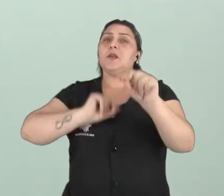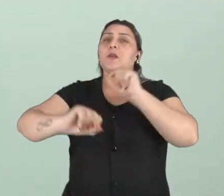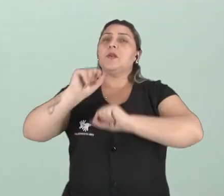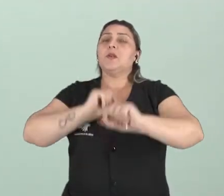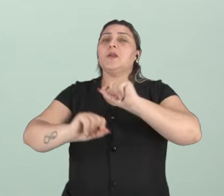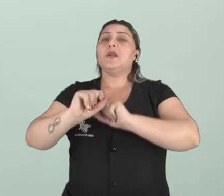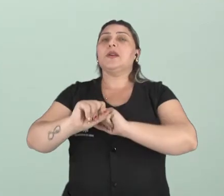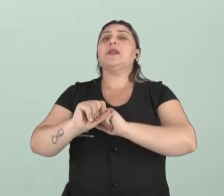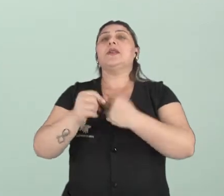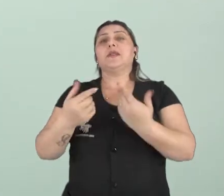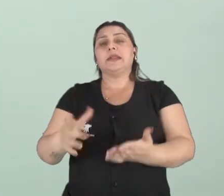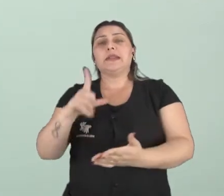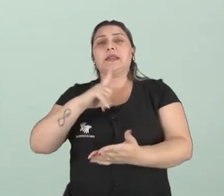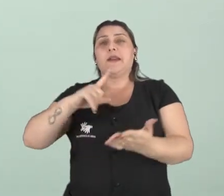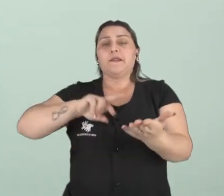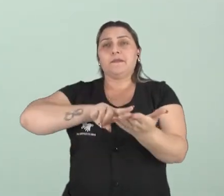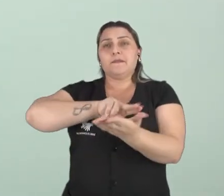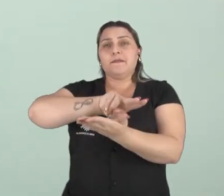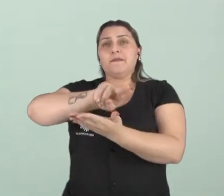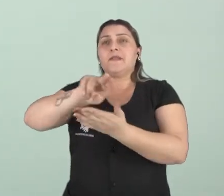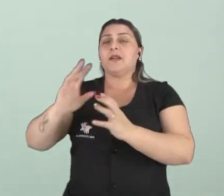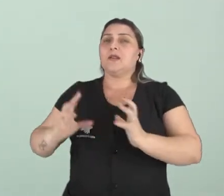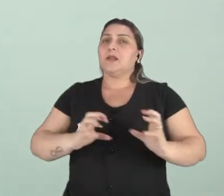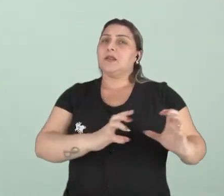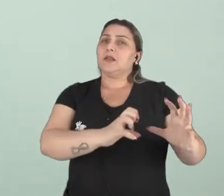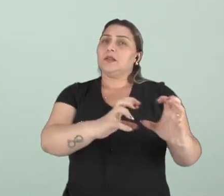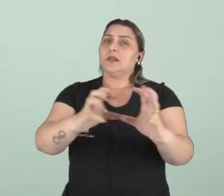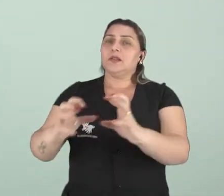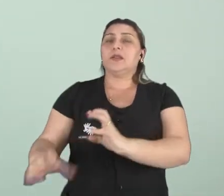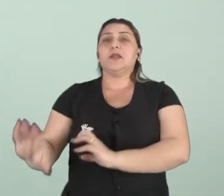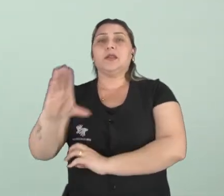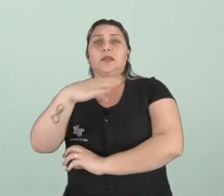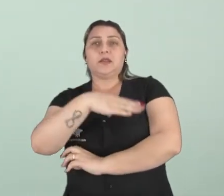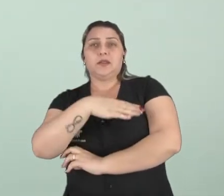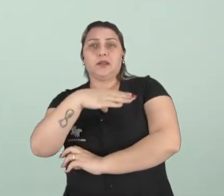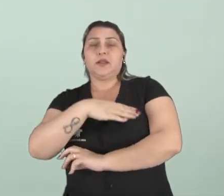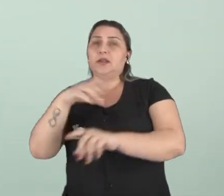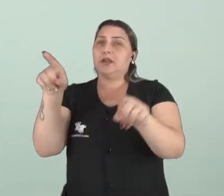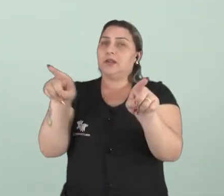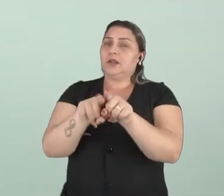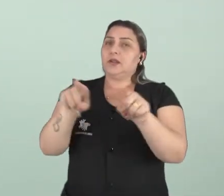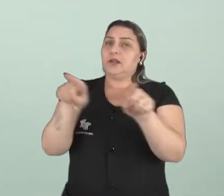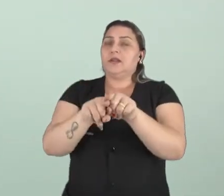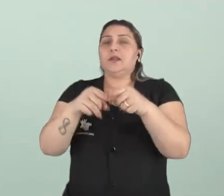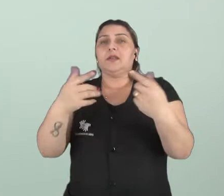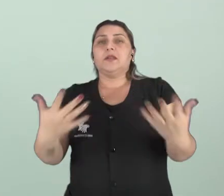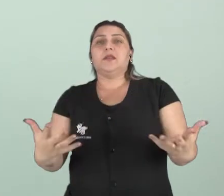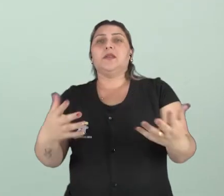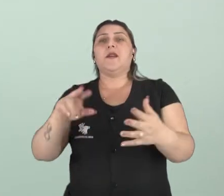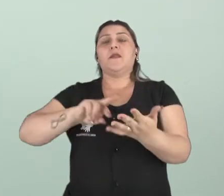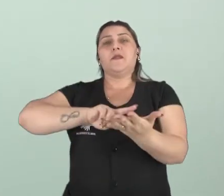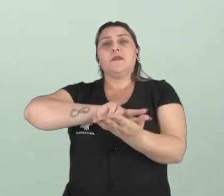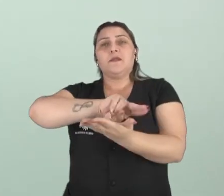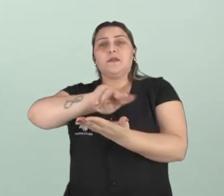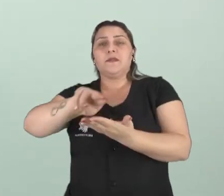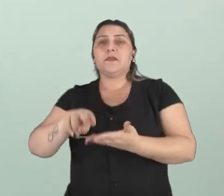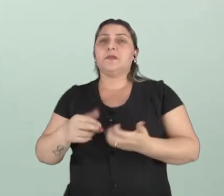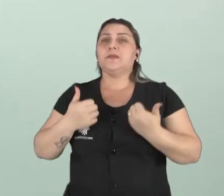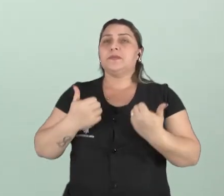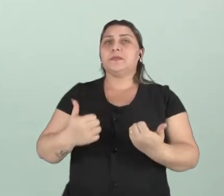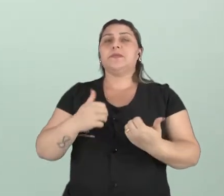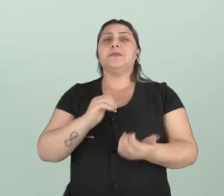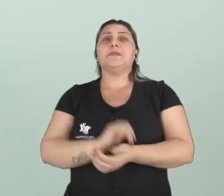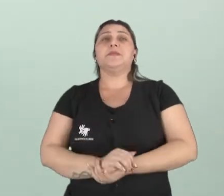esse território, né, eles vão ter vários conflitos. A cidade de Porto Alonso também ela vai ser tomada. A gente vai ter várias questões, tá,